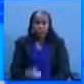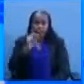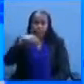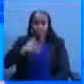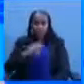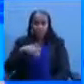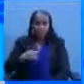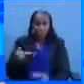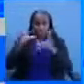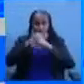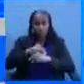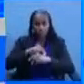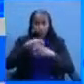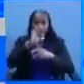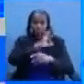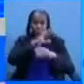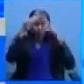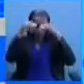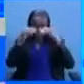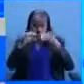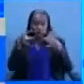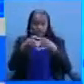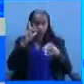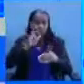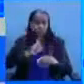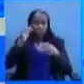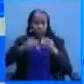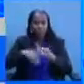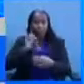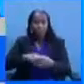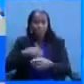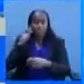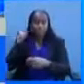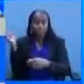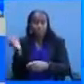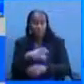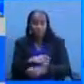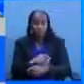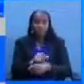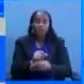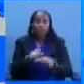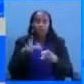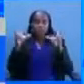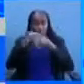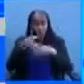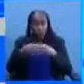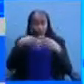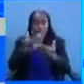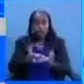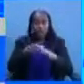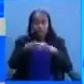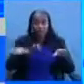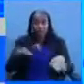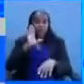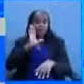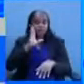António Moreira é o novo treinador da seleção feminina de basquetebol. A nova equipa foi apresentar esta tarde na praia. Conseguir o apuramento